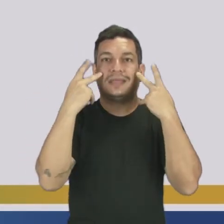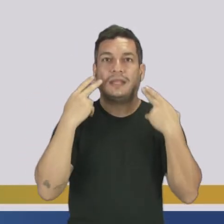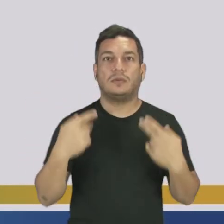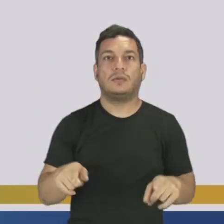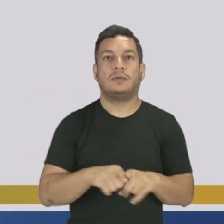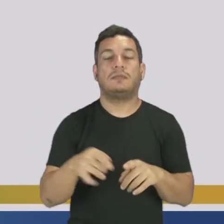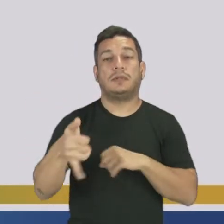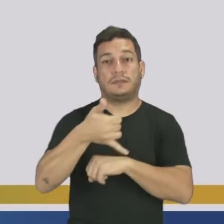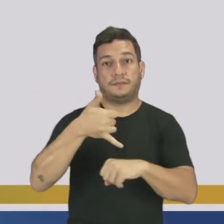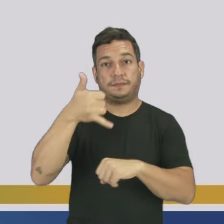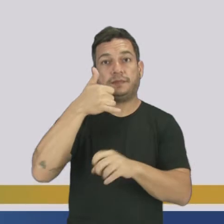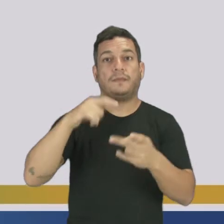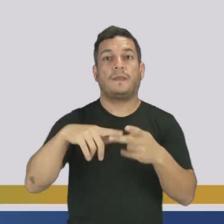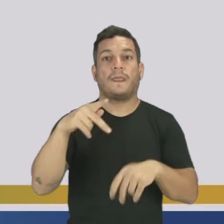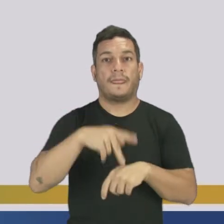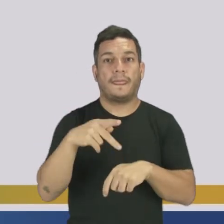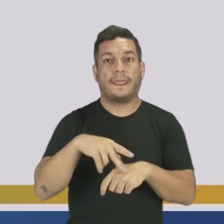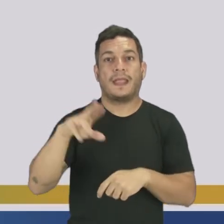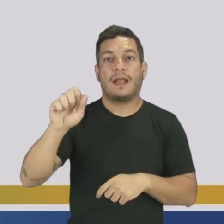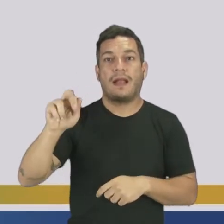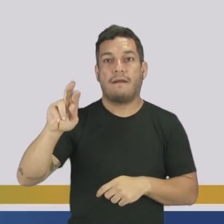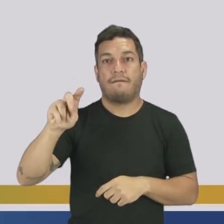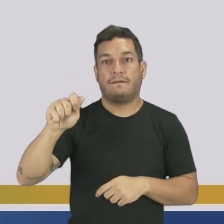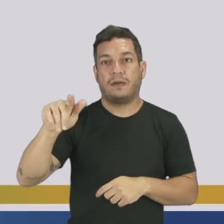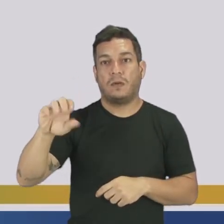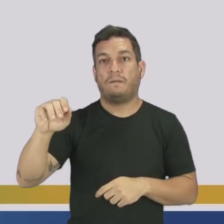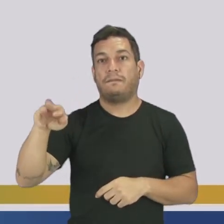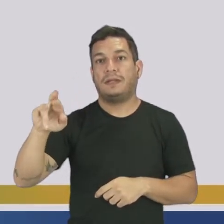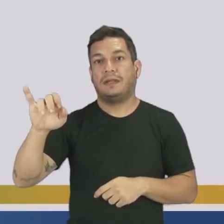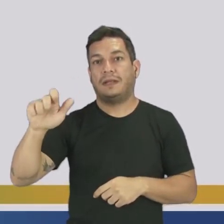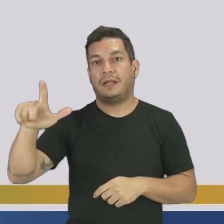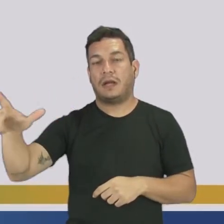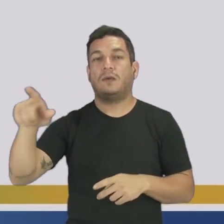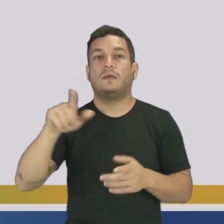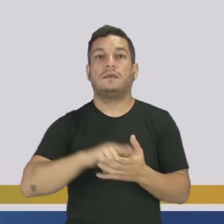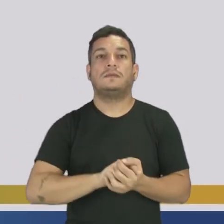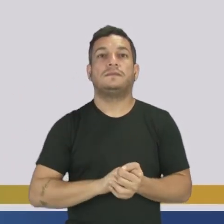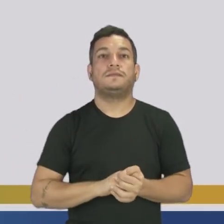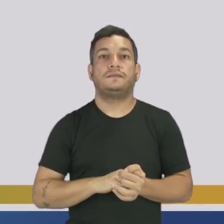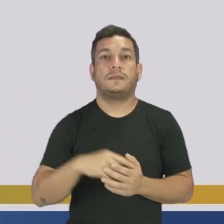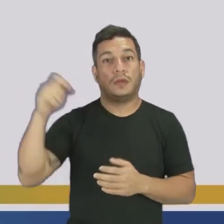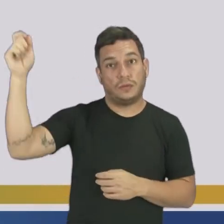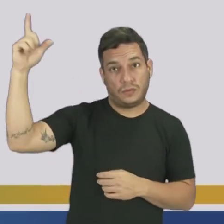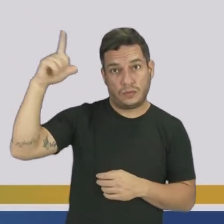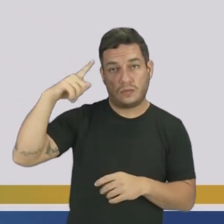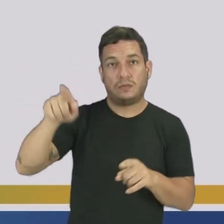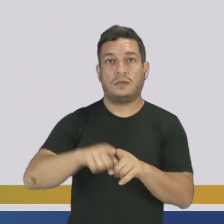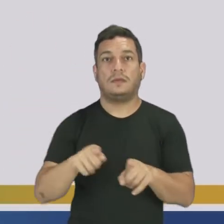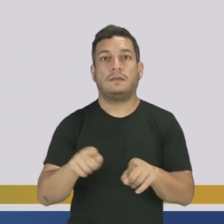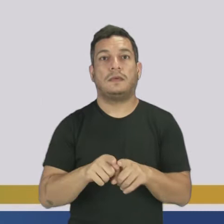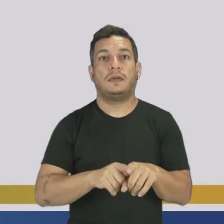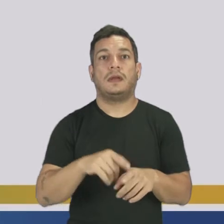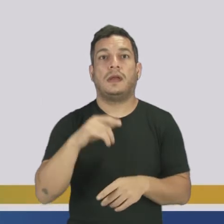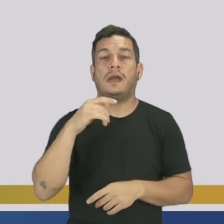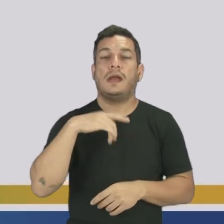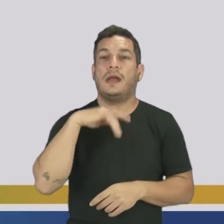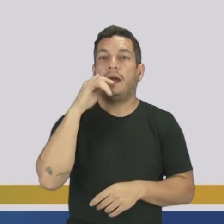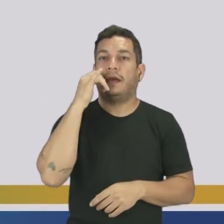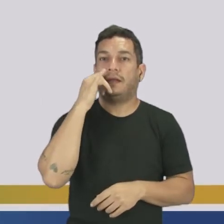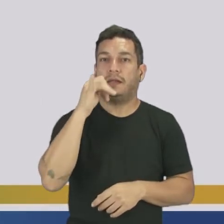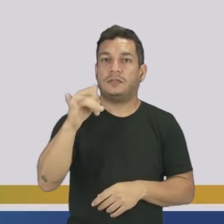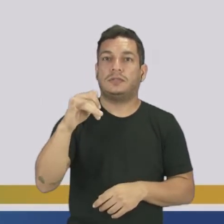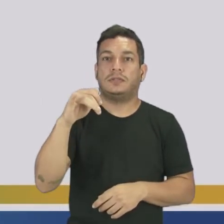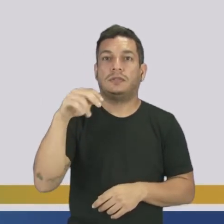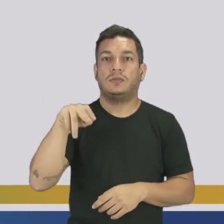derivados de petróleo, carvão mineral, a energia fotovoltaica, que é a energia solar. A energia nuclear, observe que o valor é bem